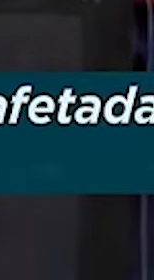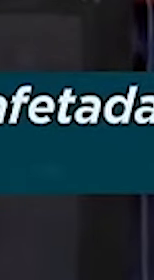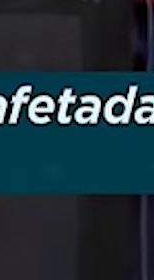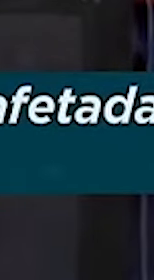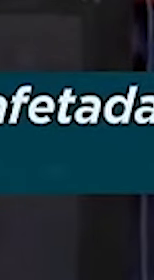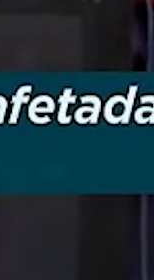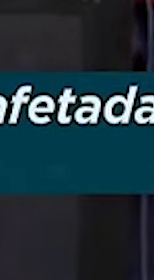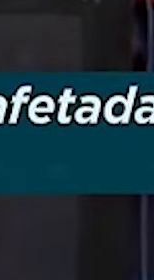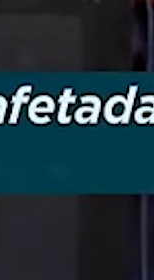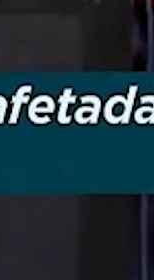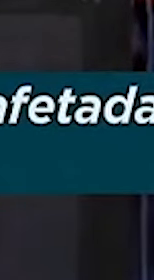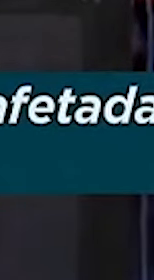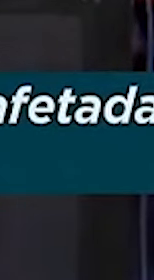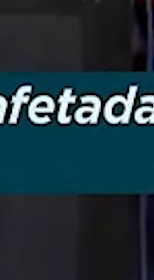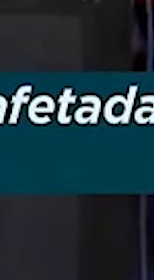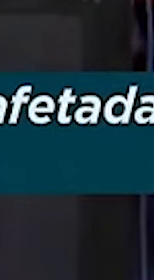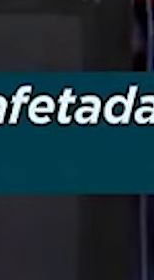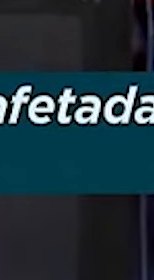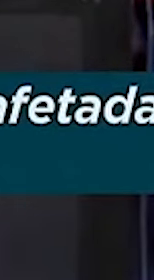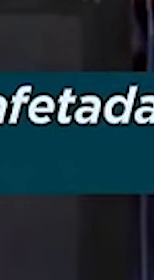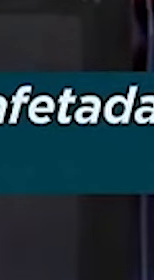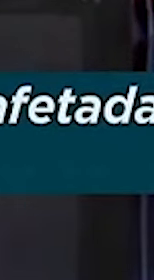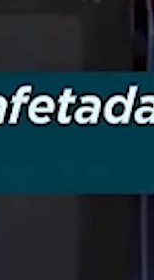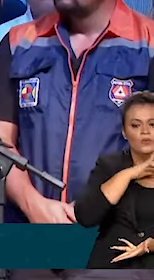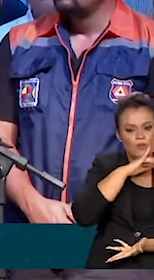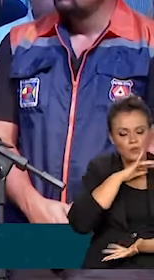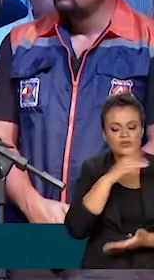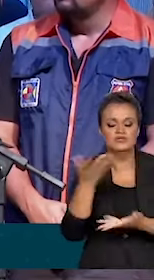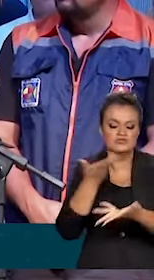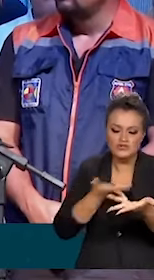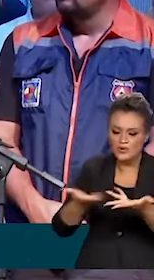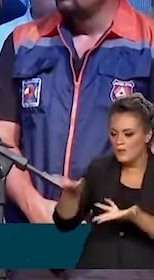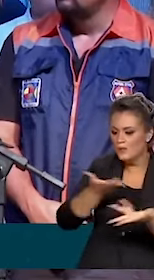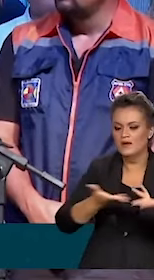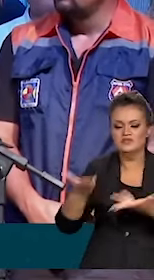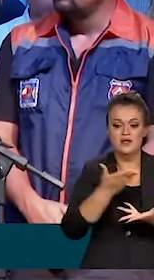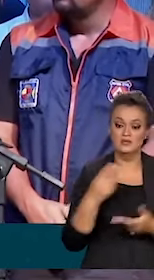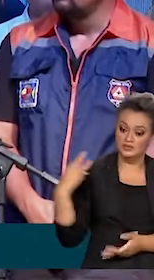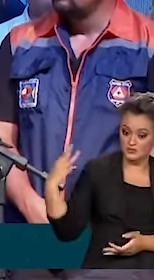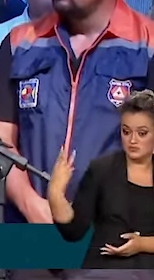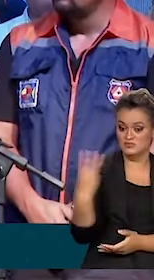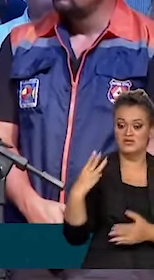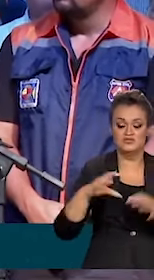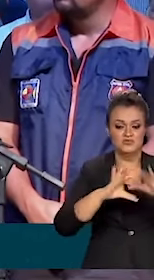precisamos compartilhar as coisas boas e as coisas ruins. Porque juntos